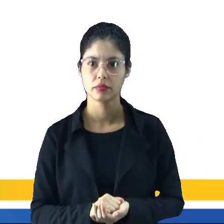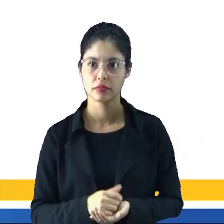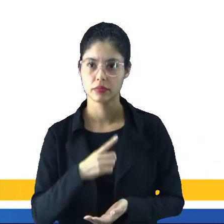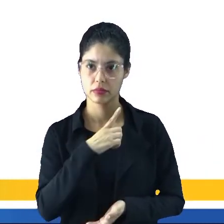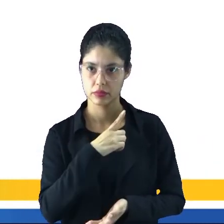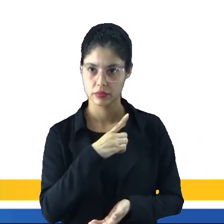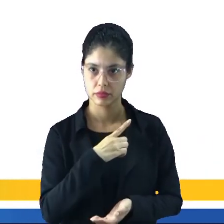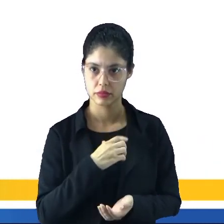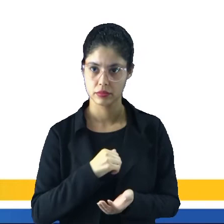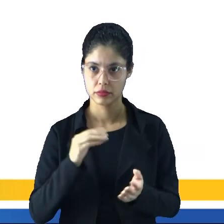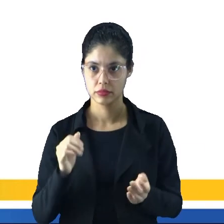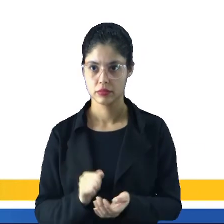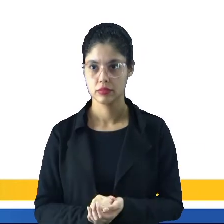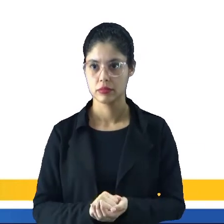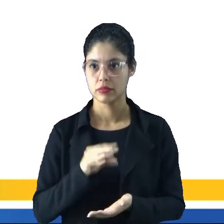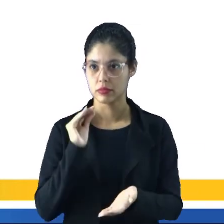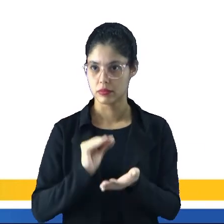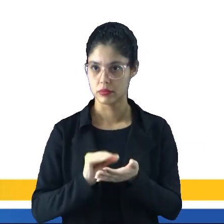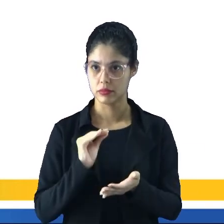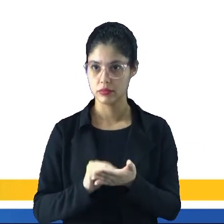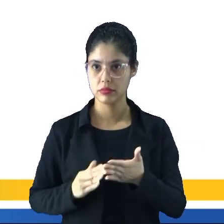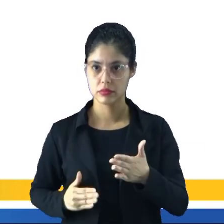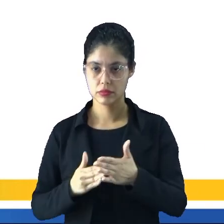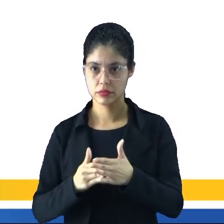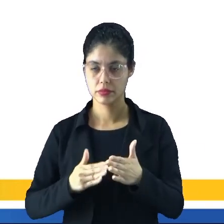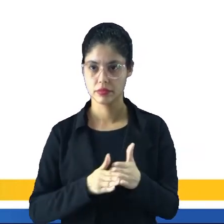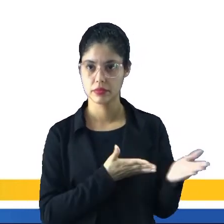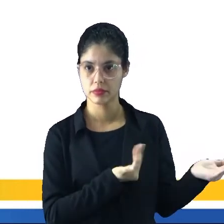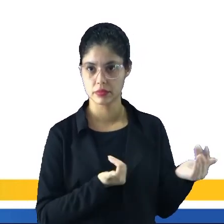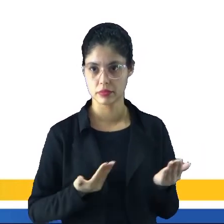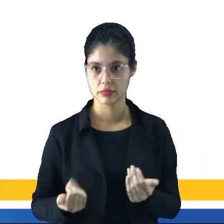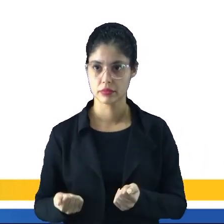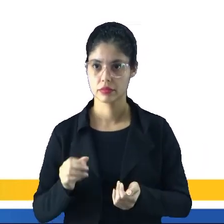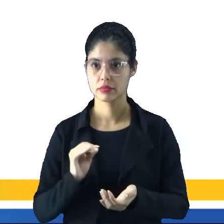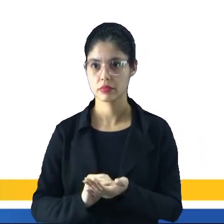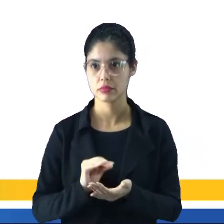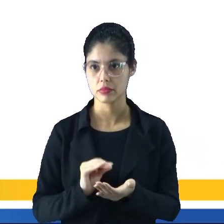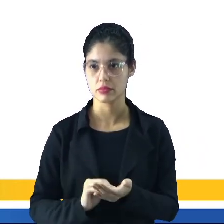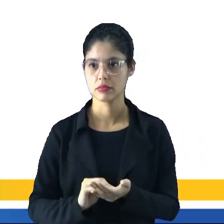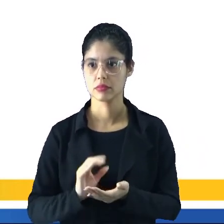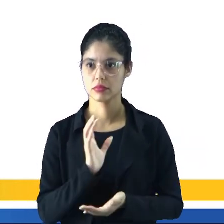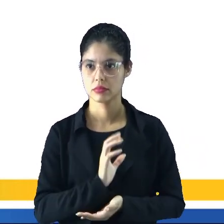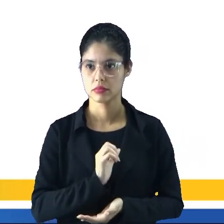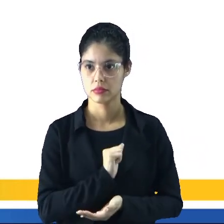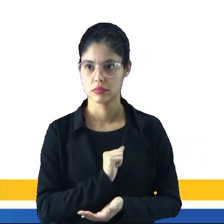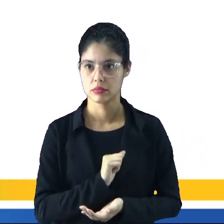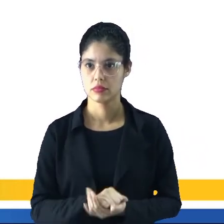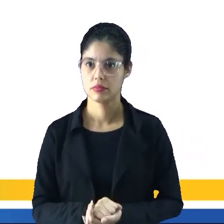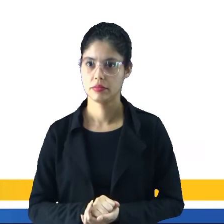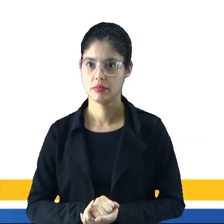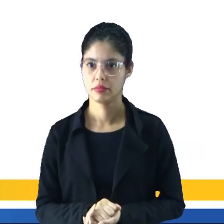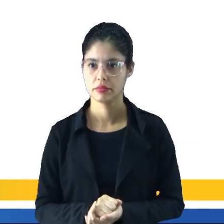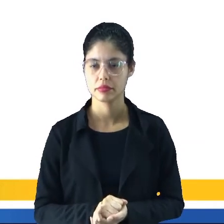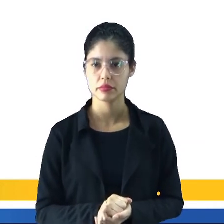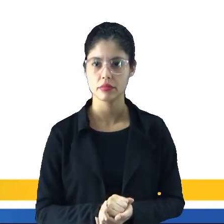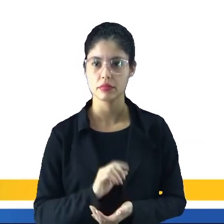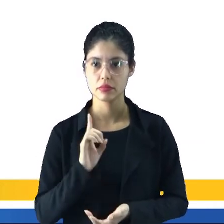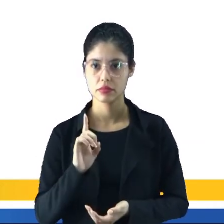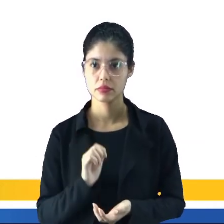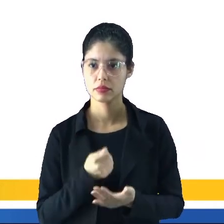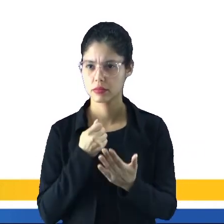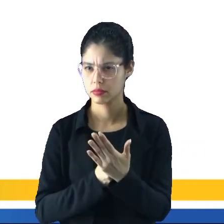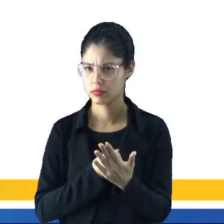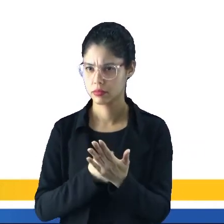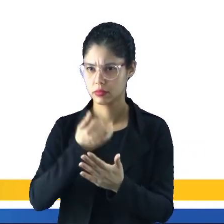C. Estabelecer relação entre a falta de limite dos jovens e o excesso de amor.